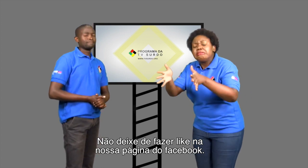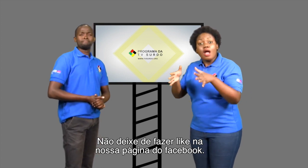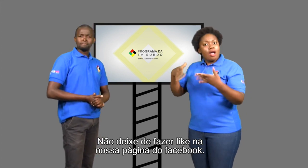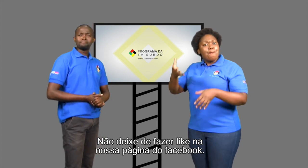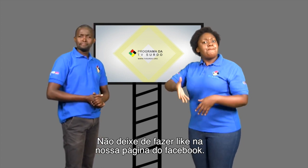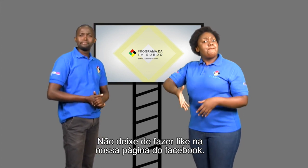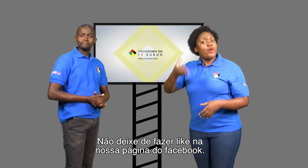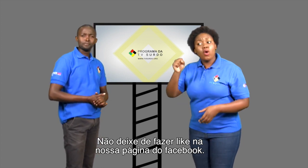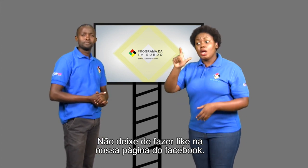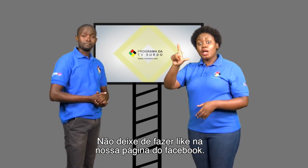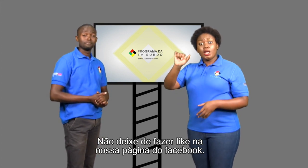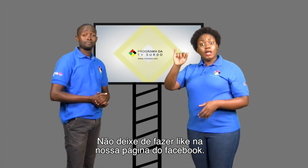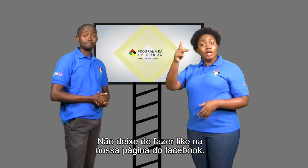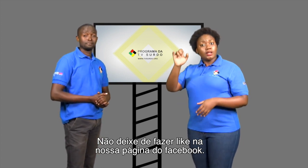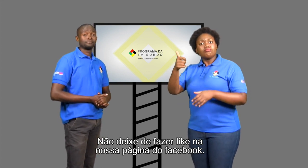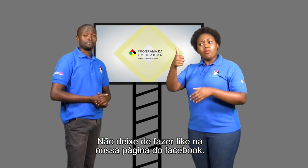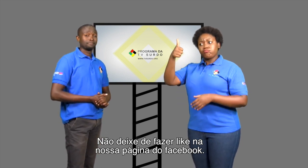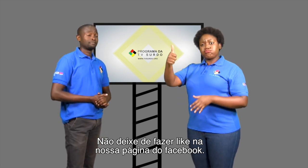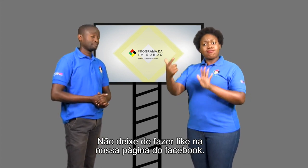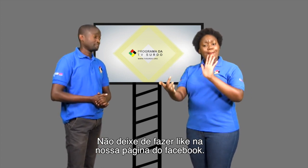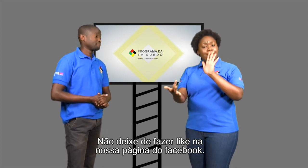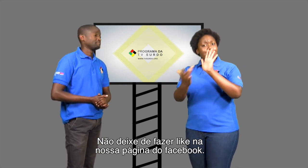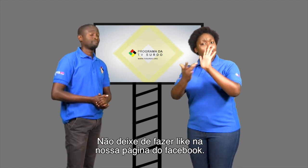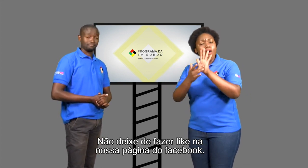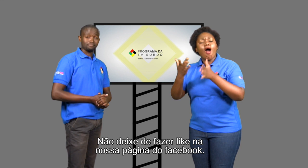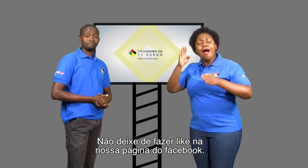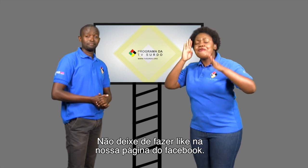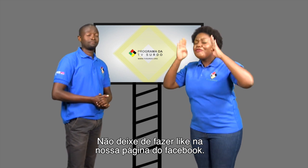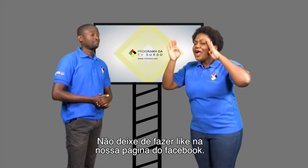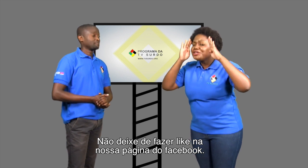Não deixe de fazer like na página do Facebook.